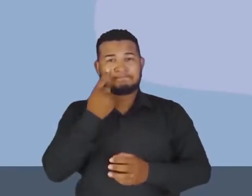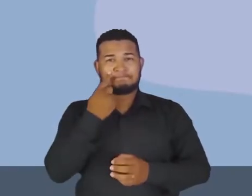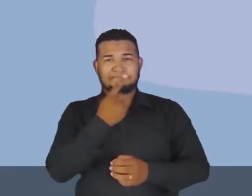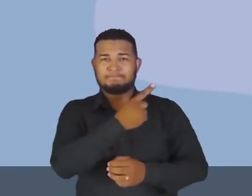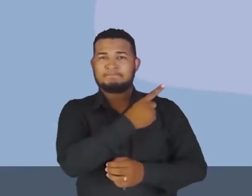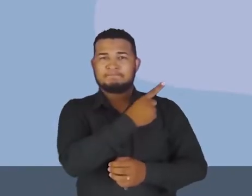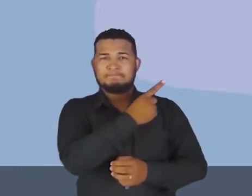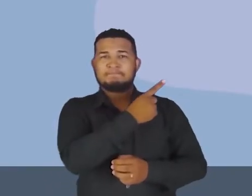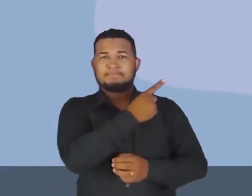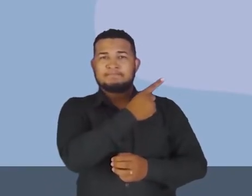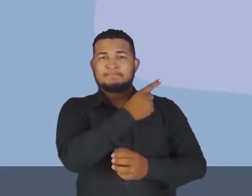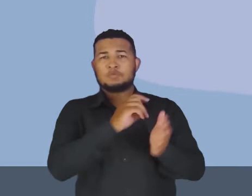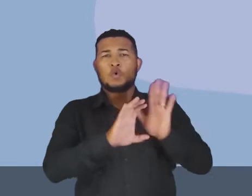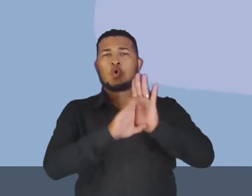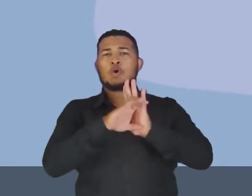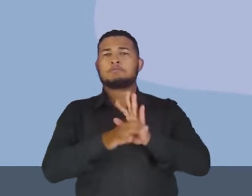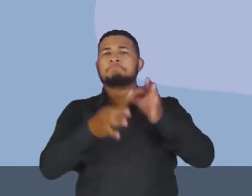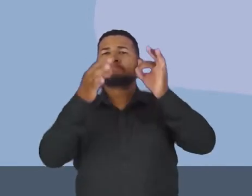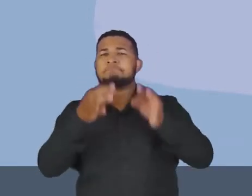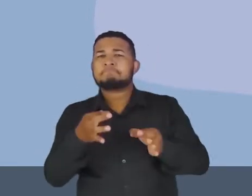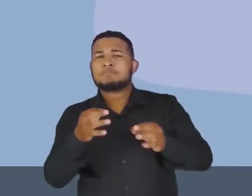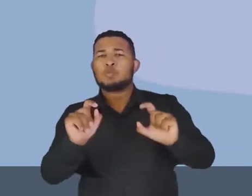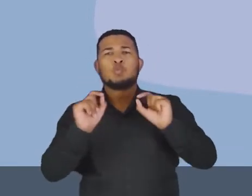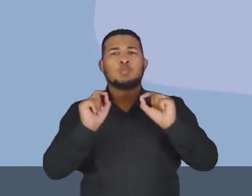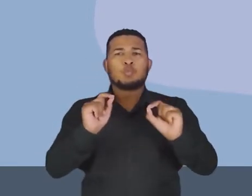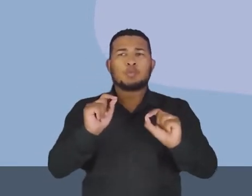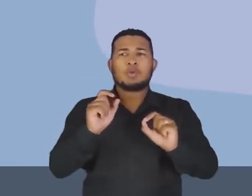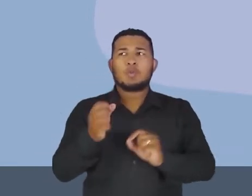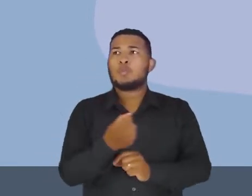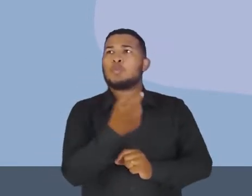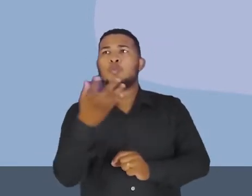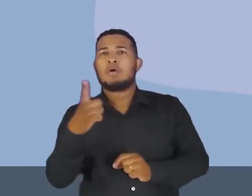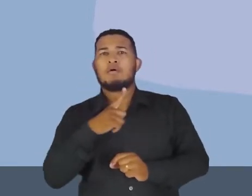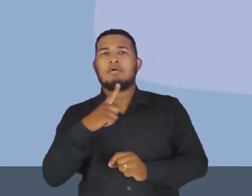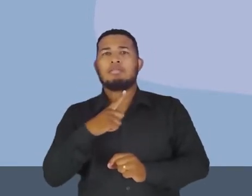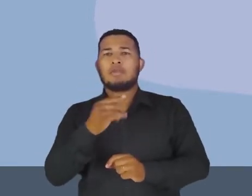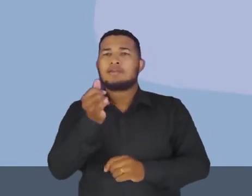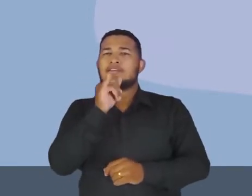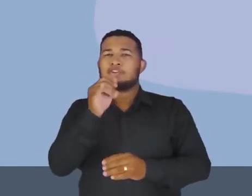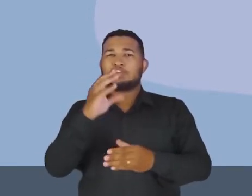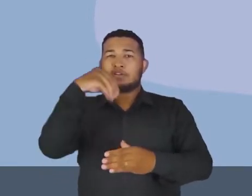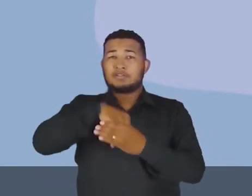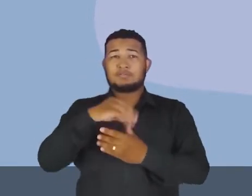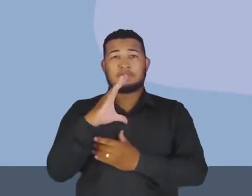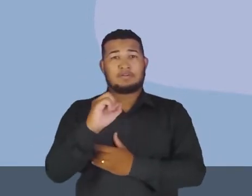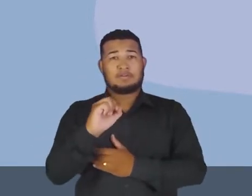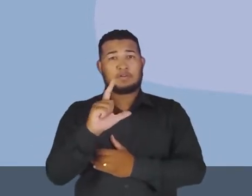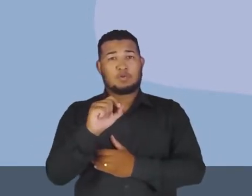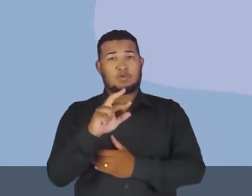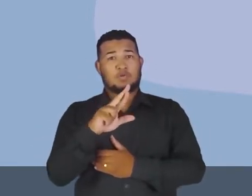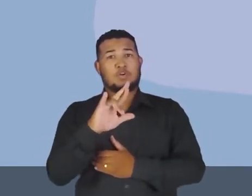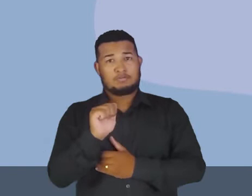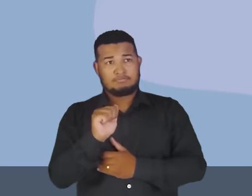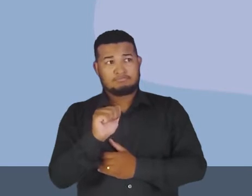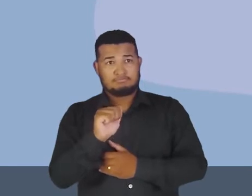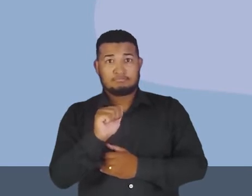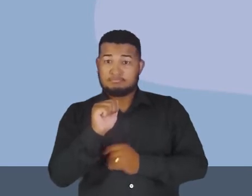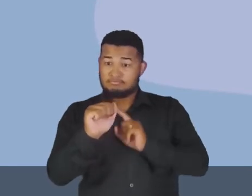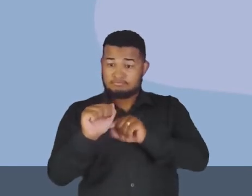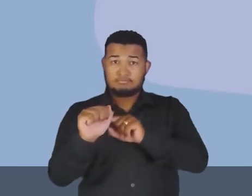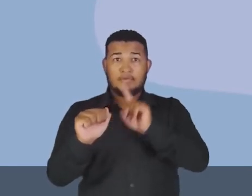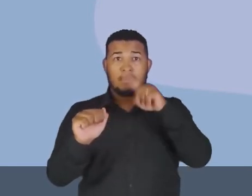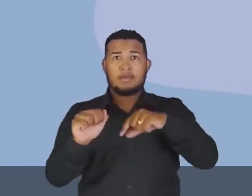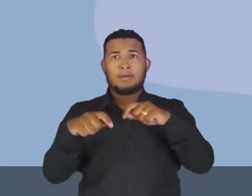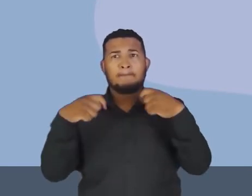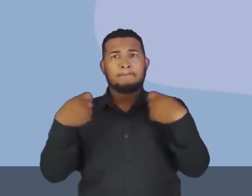conceito correto, qual a quantidade de energia que existe numa caloria. Uma caloria é a quantidade de energia necessária para